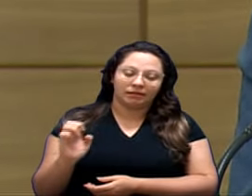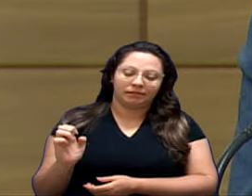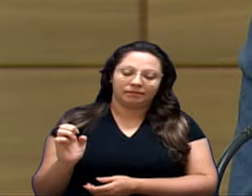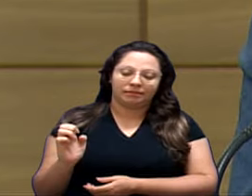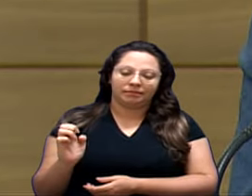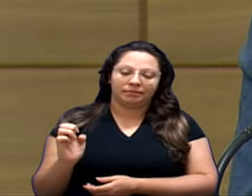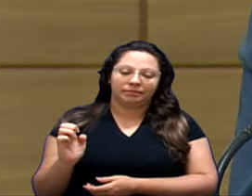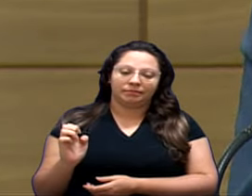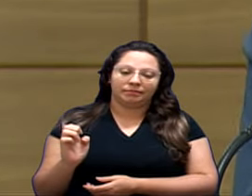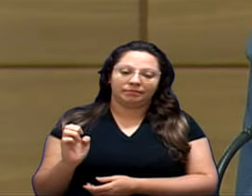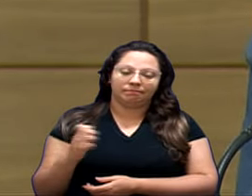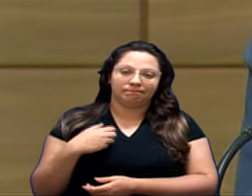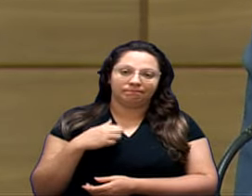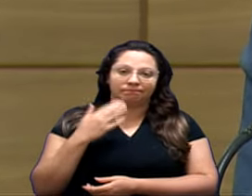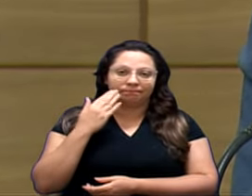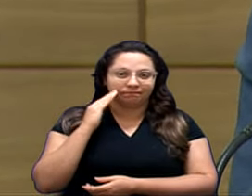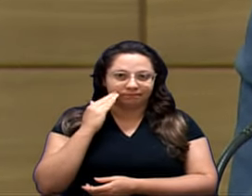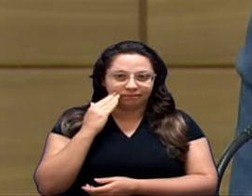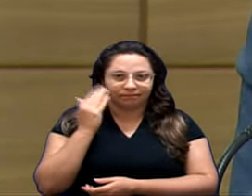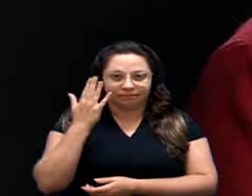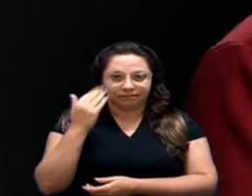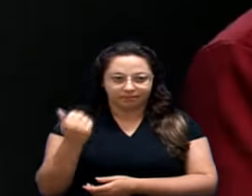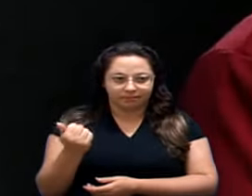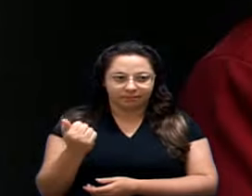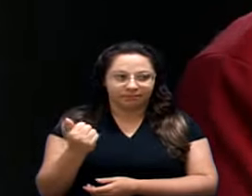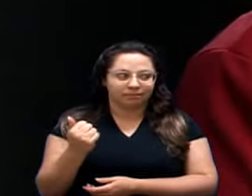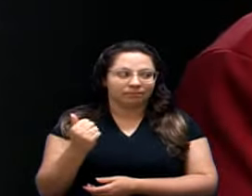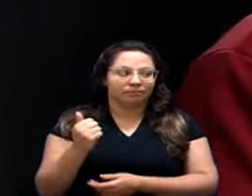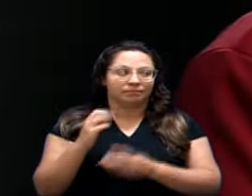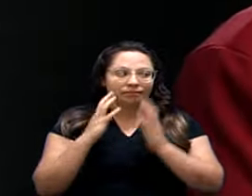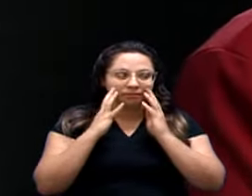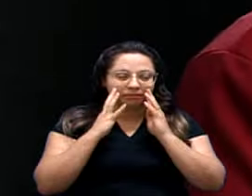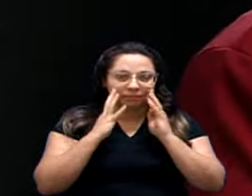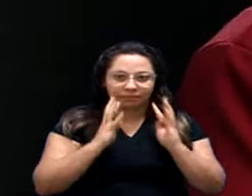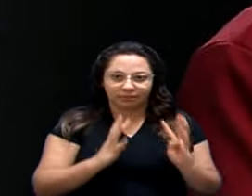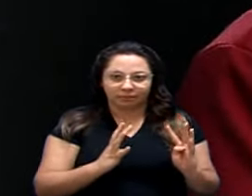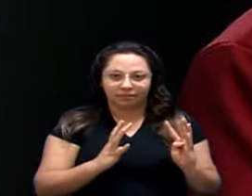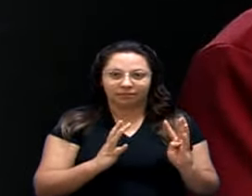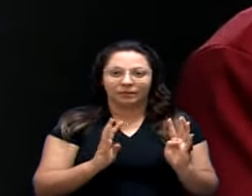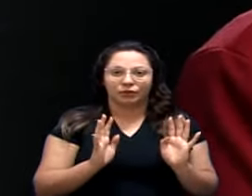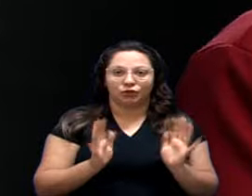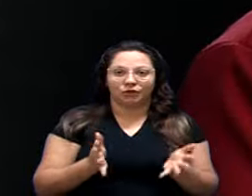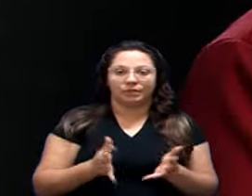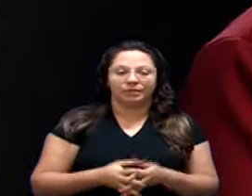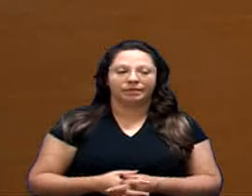Eh eu entendo que tá sendo atendido não eu entendo que tá sendo